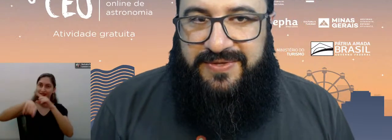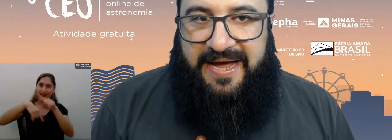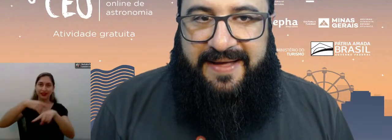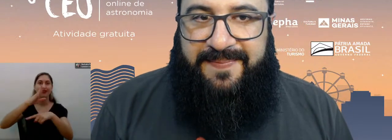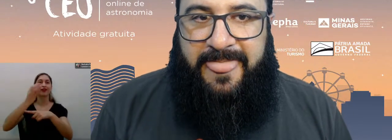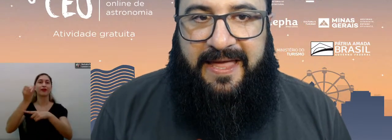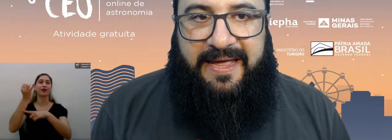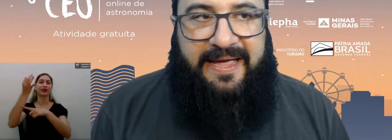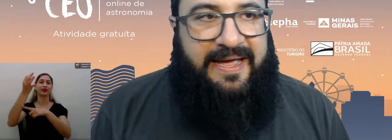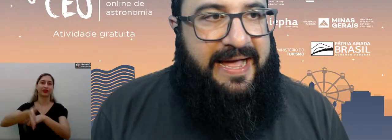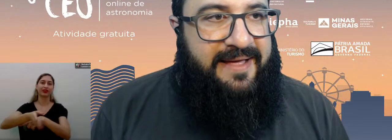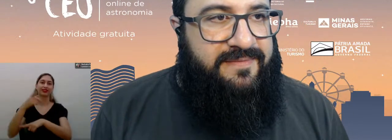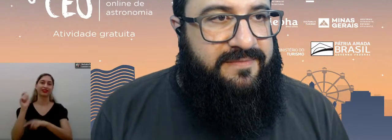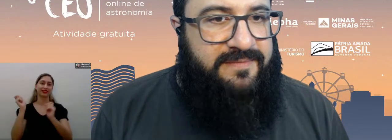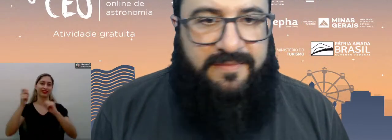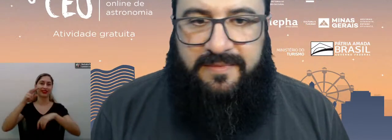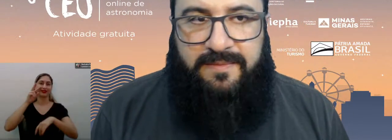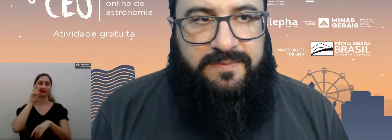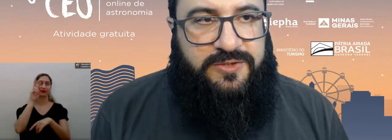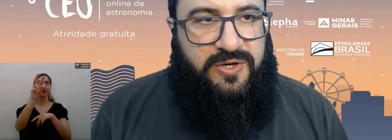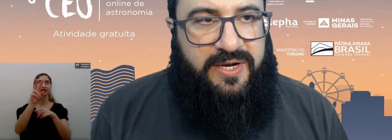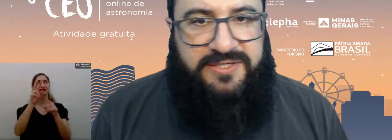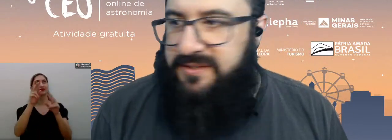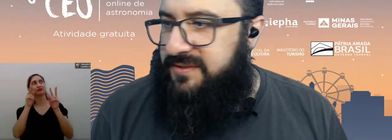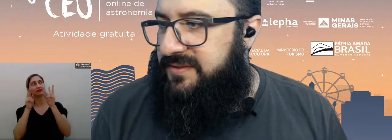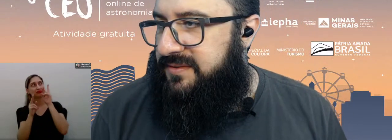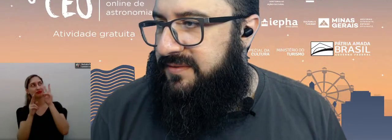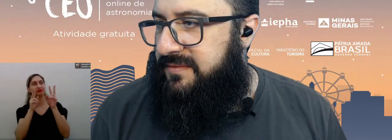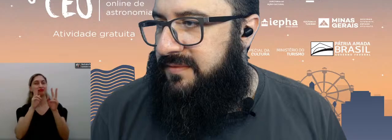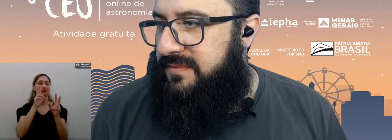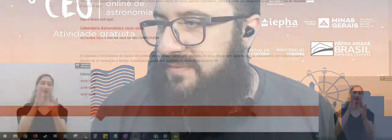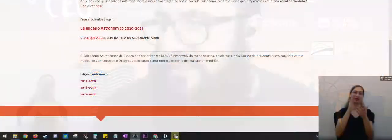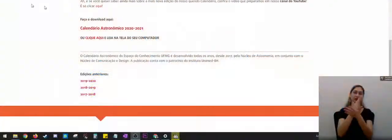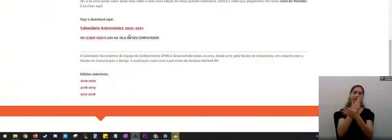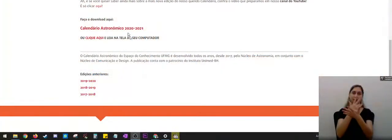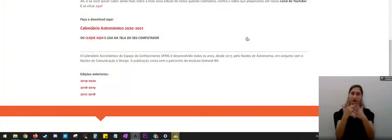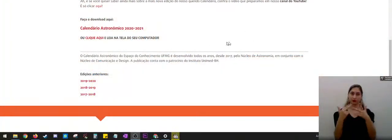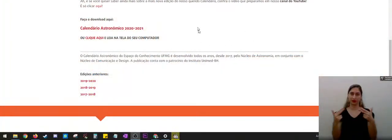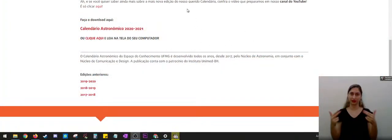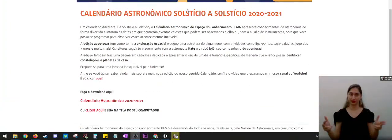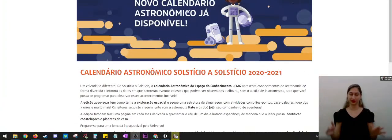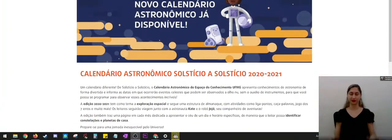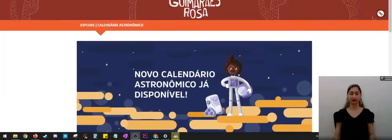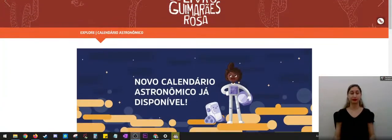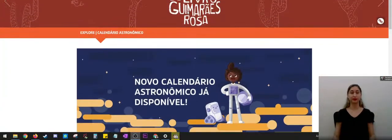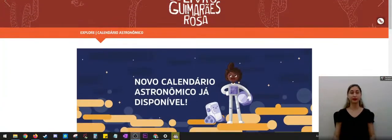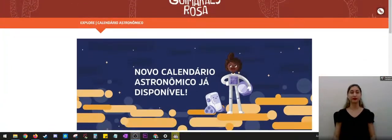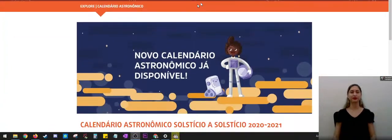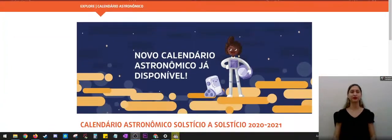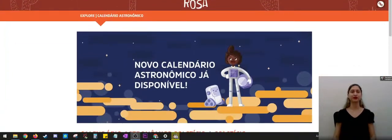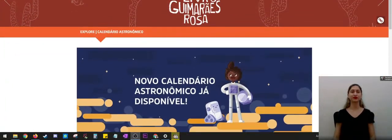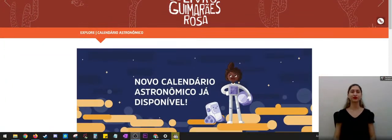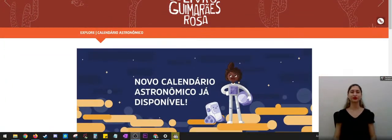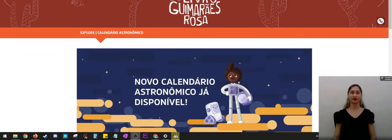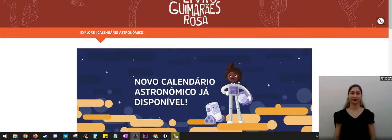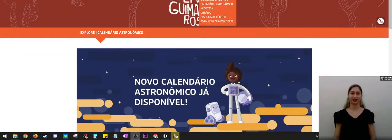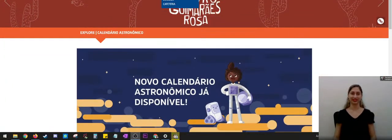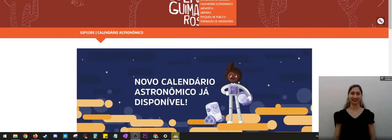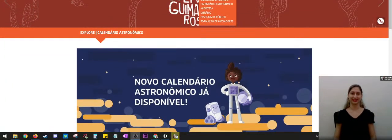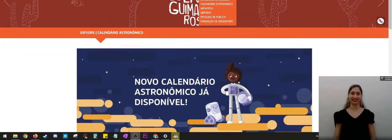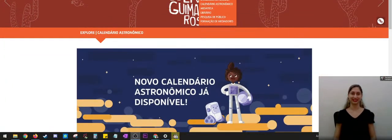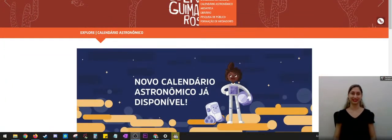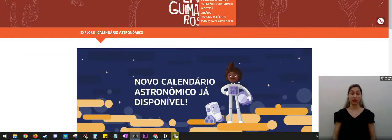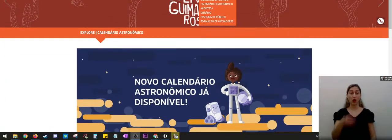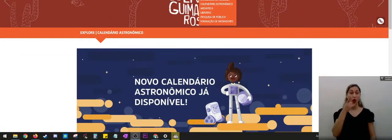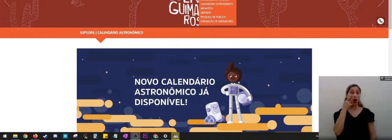então tá é a Diógenes e as calendário astronômico de hoje você vai vir aqui olha